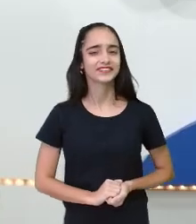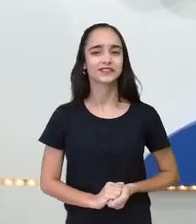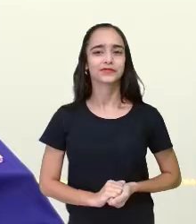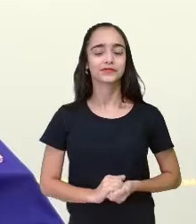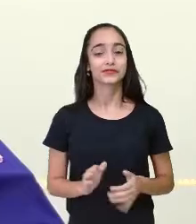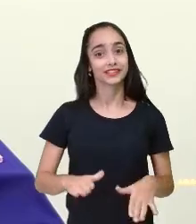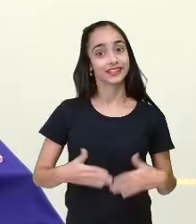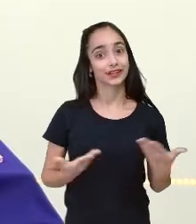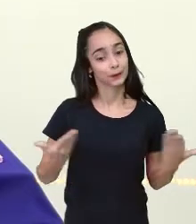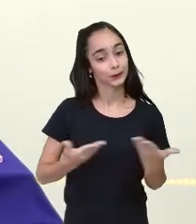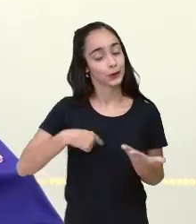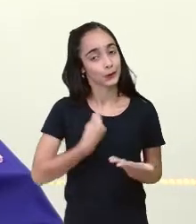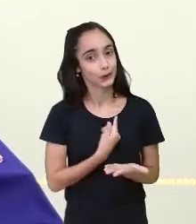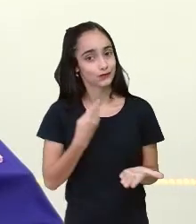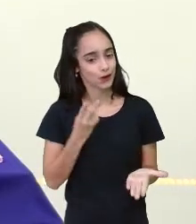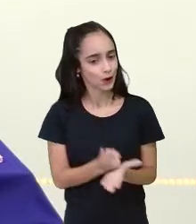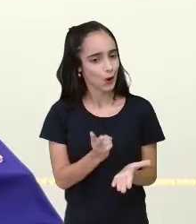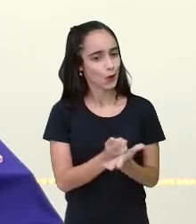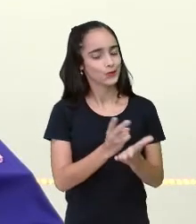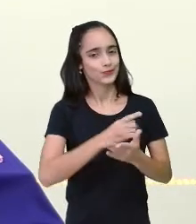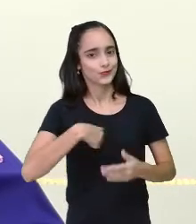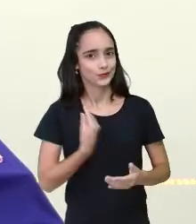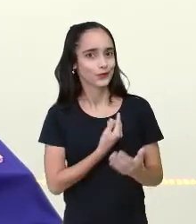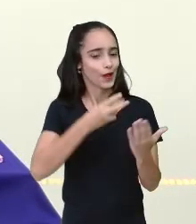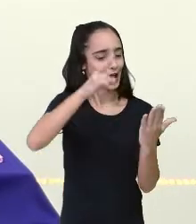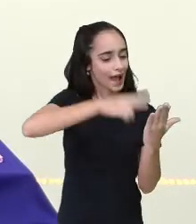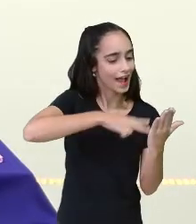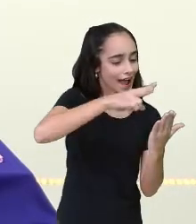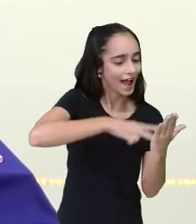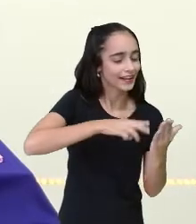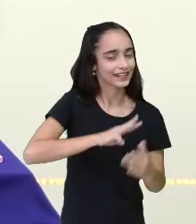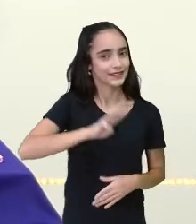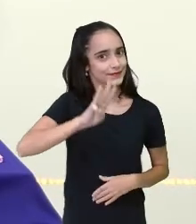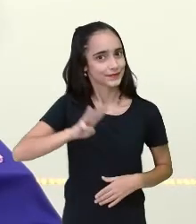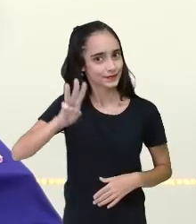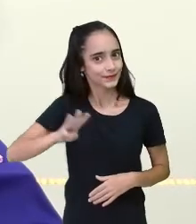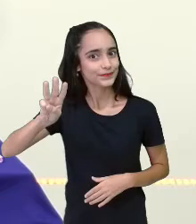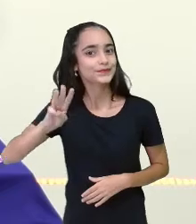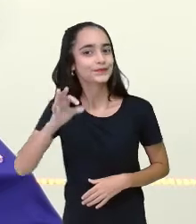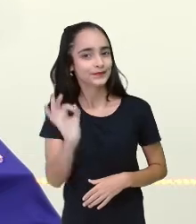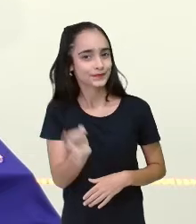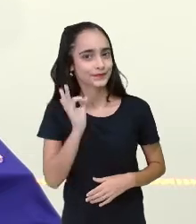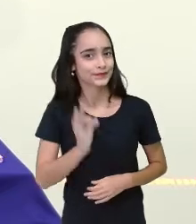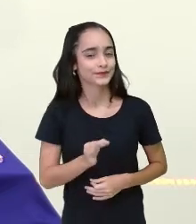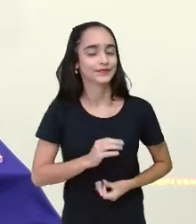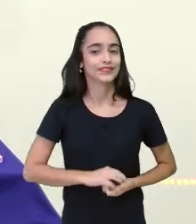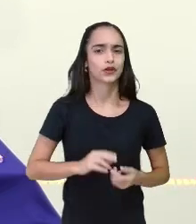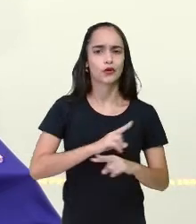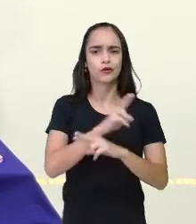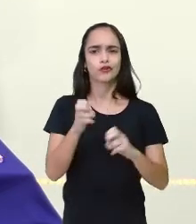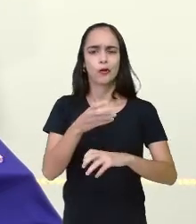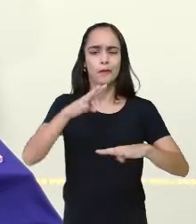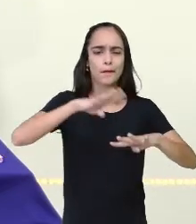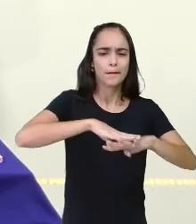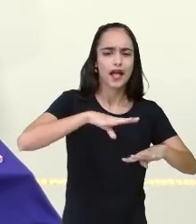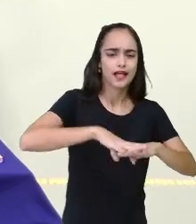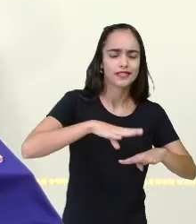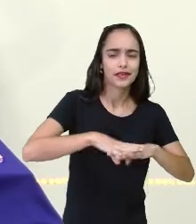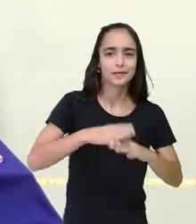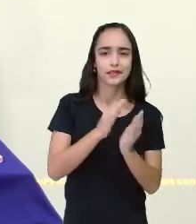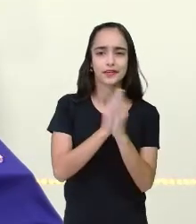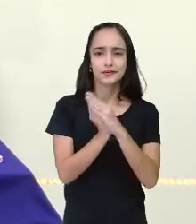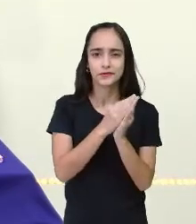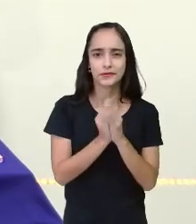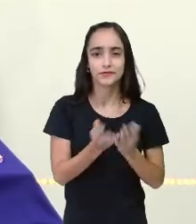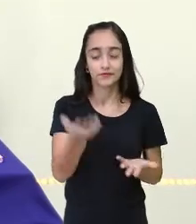vai continuar a nossa leitura da Árvore de Livros, né? Mais um trechinho ali da aritmética da Emília, tá certo?